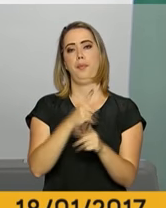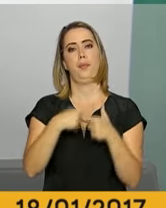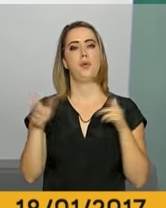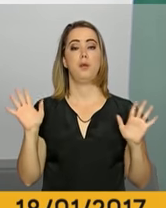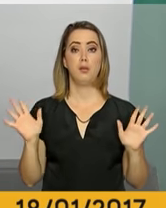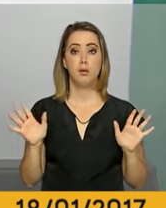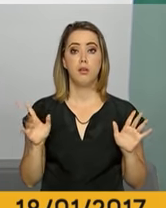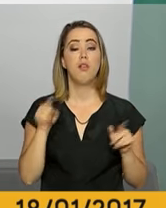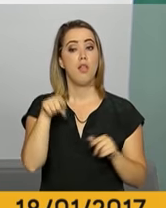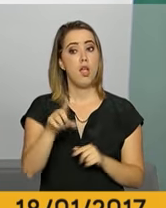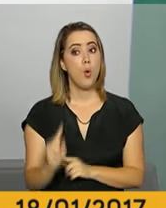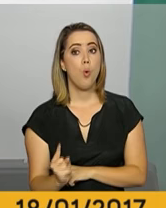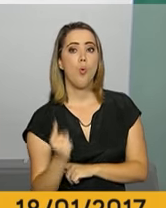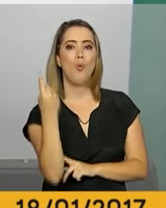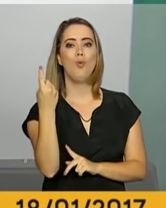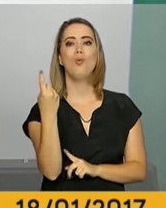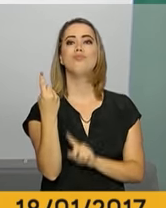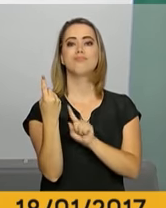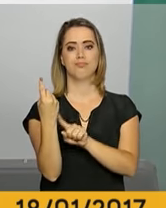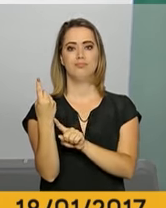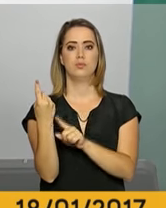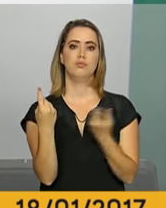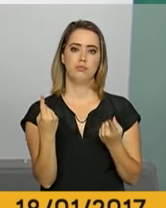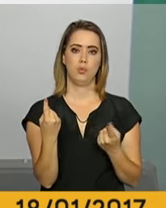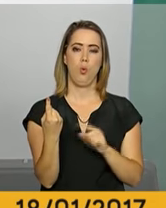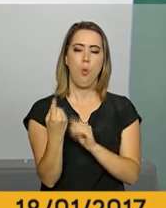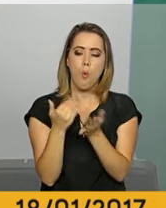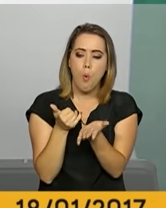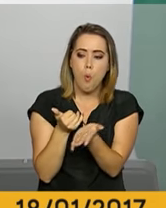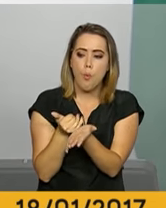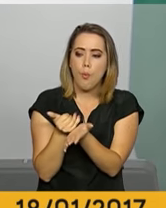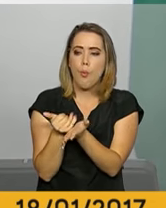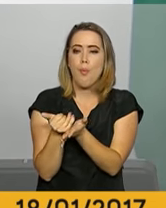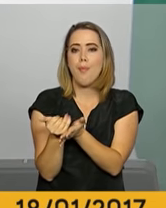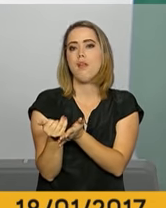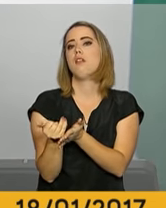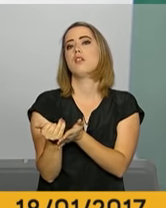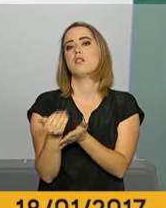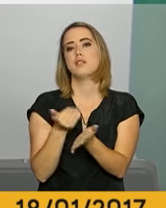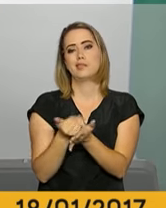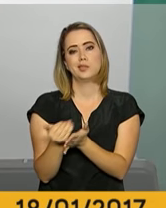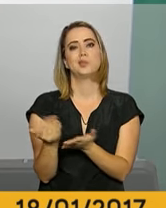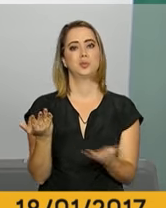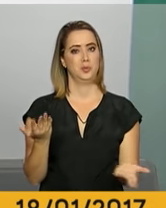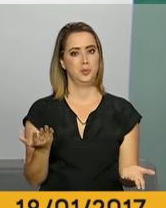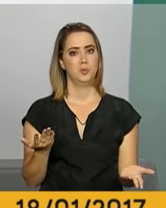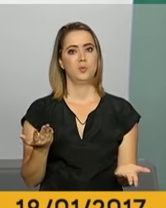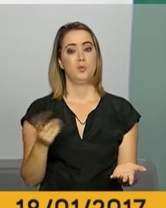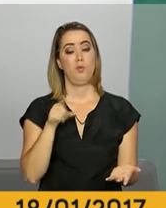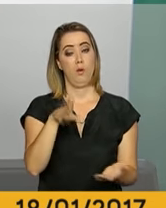a questão. Ela é puxar o primeiro fio do novelo.